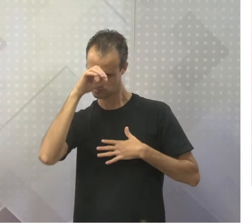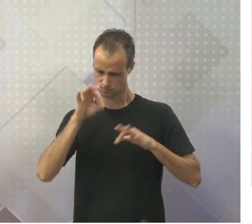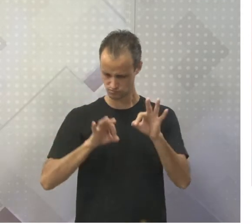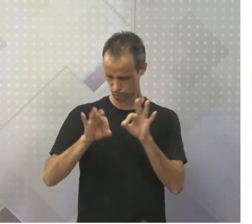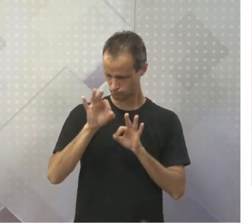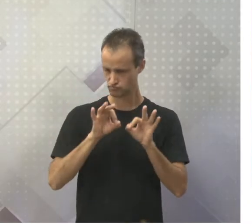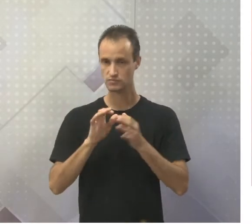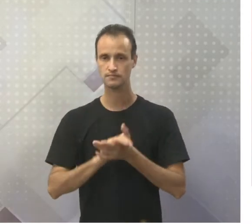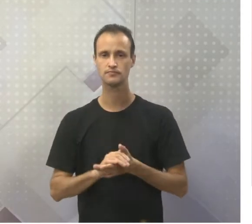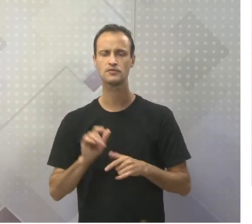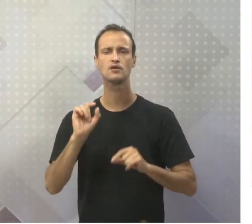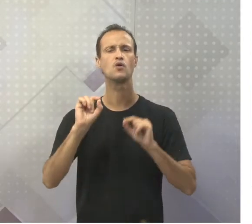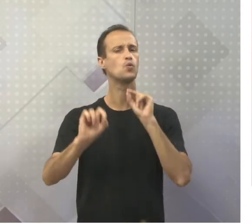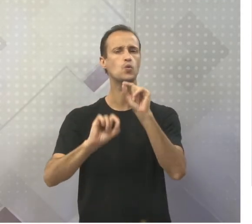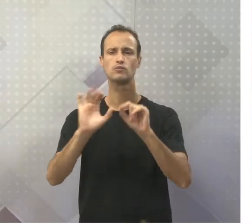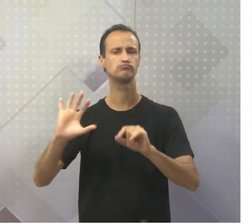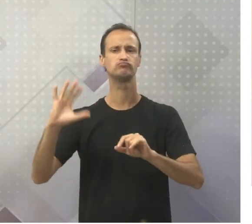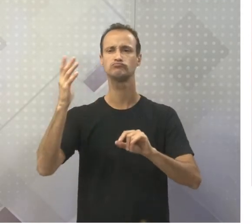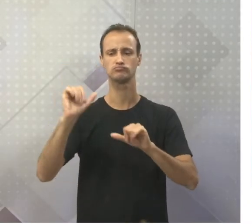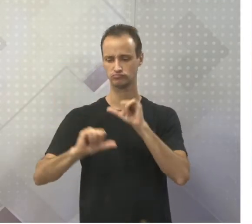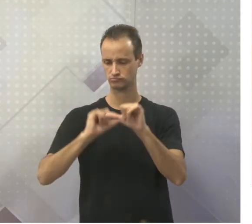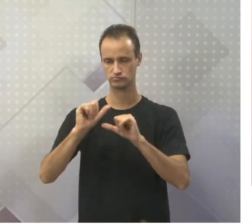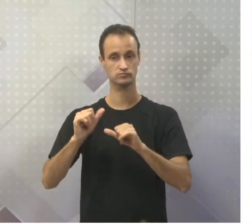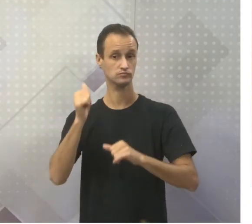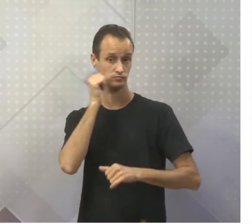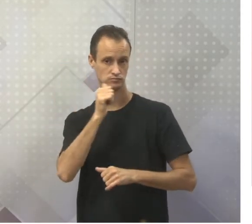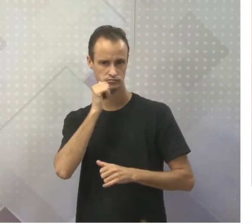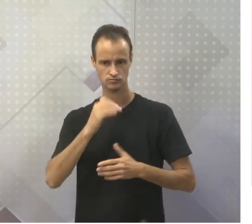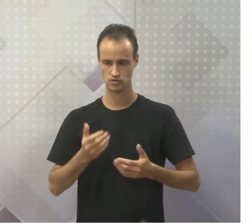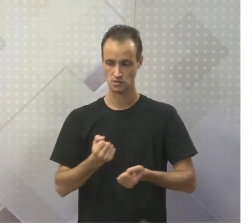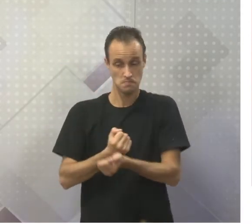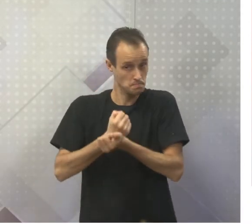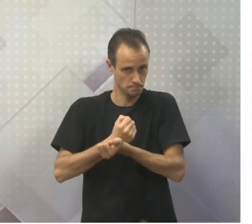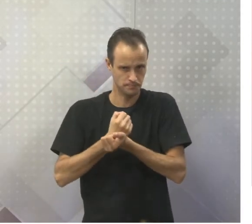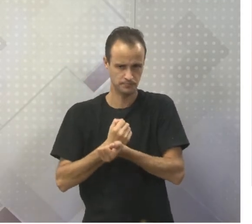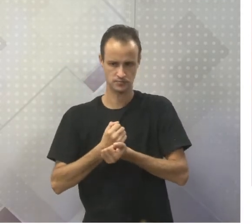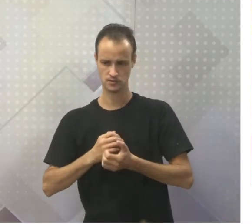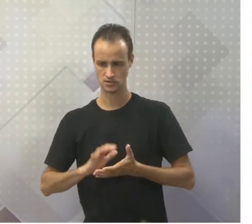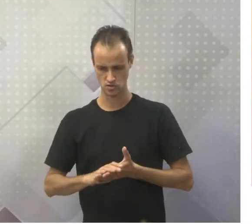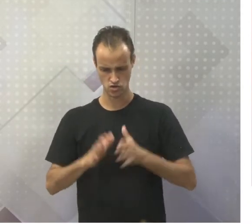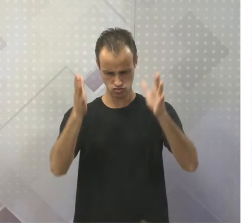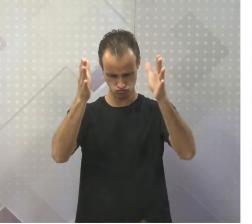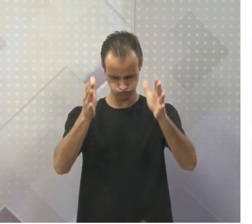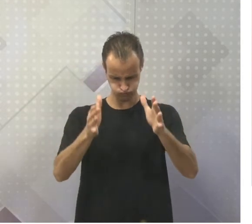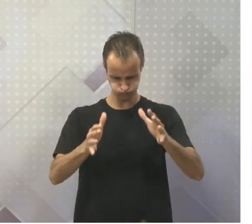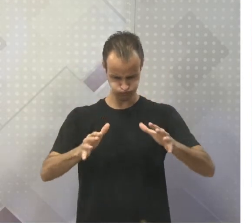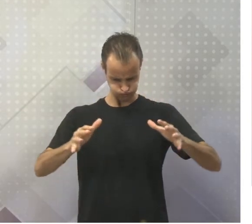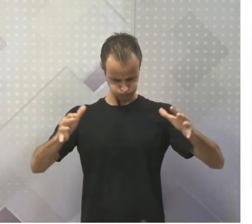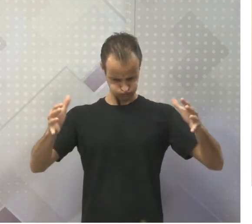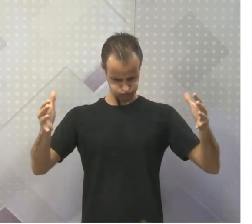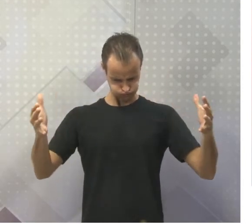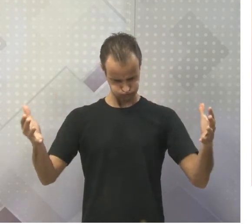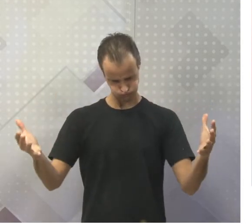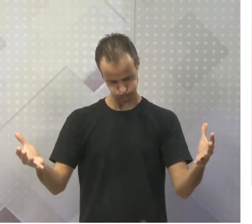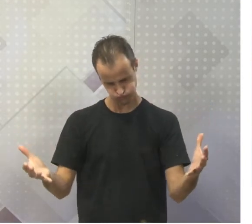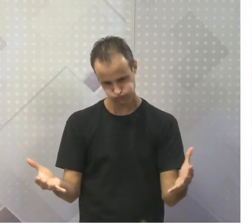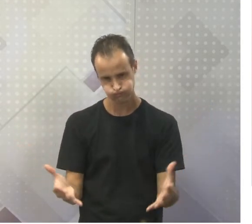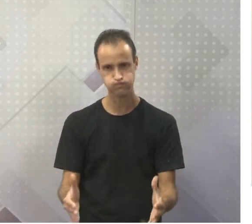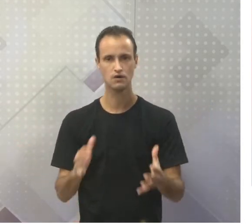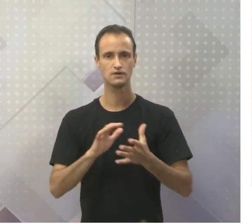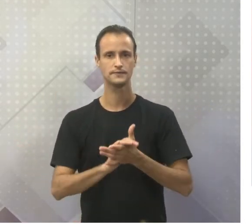Que alteração surge nas meninas? Aumento de altura e peso, ossos crescem e se alargam, ancas se